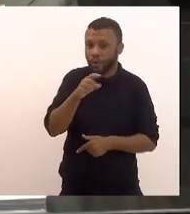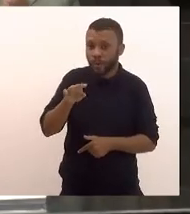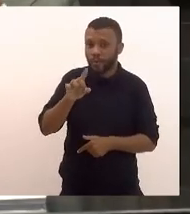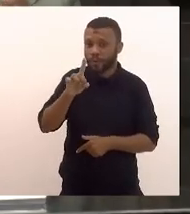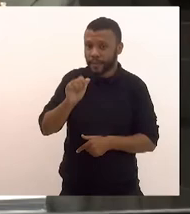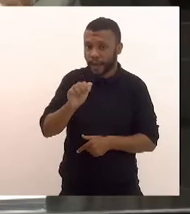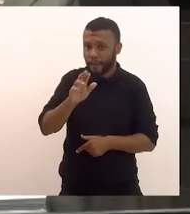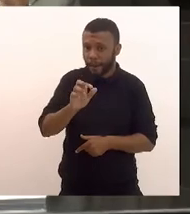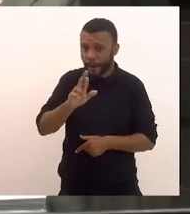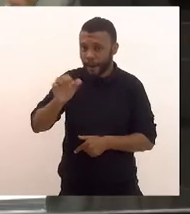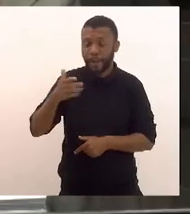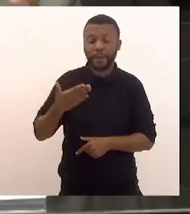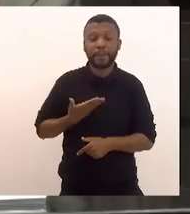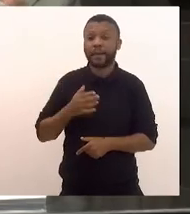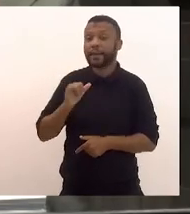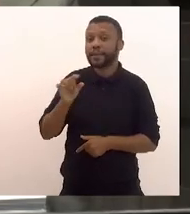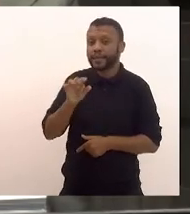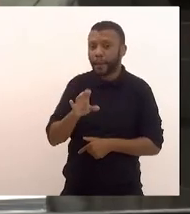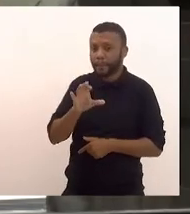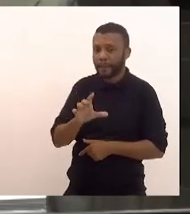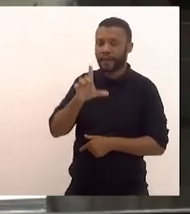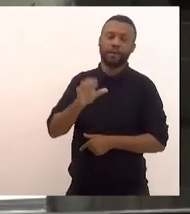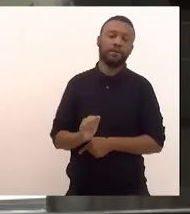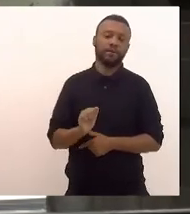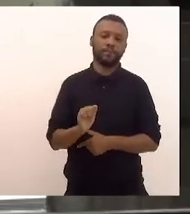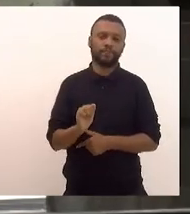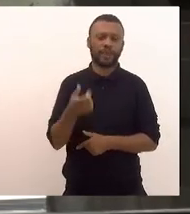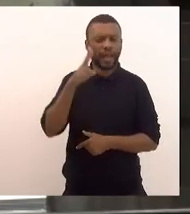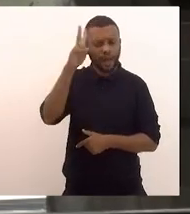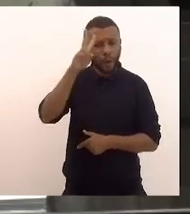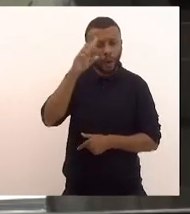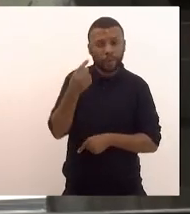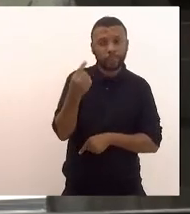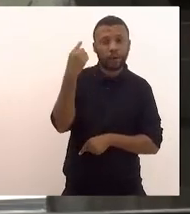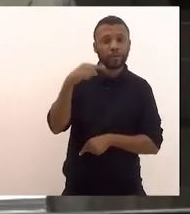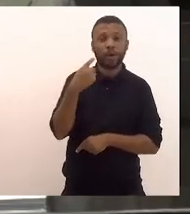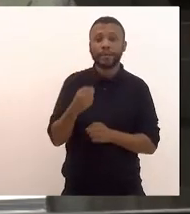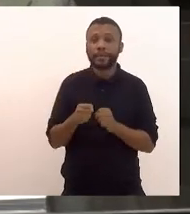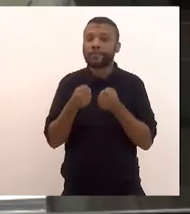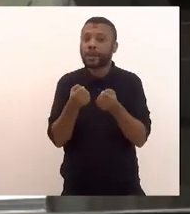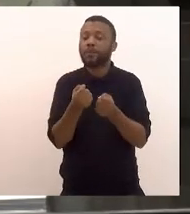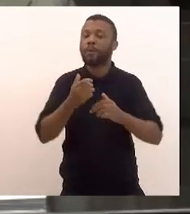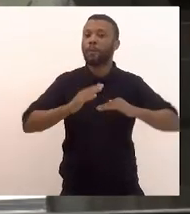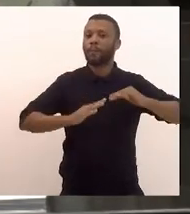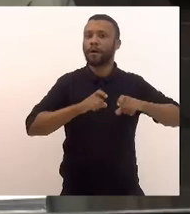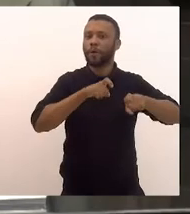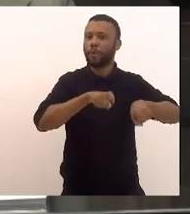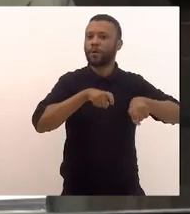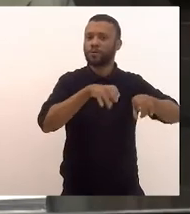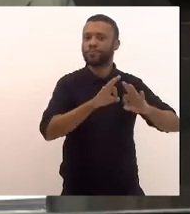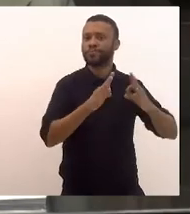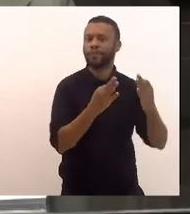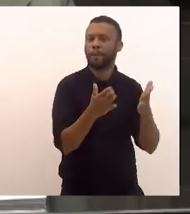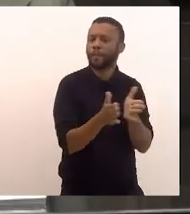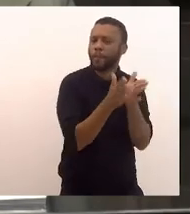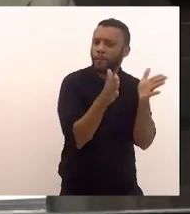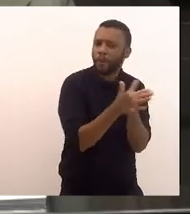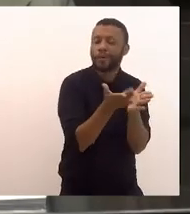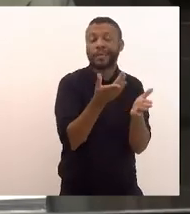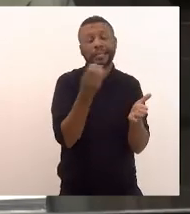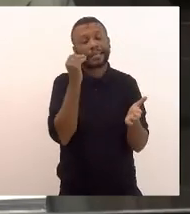Menezes numa ocasião em que nós defendemos os agricultores familiares de uma desapropriação